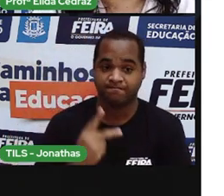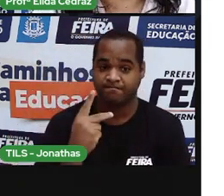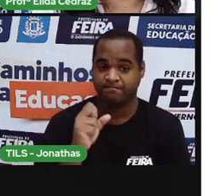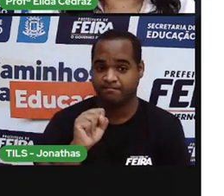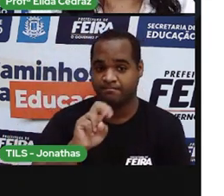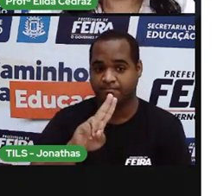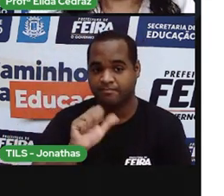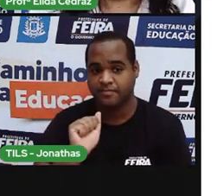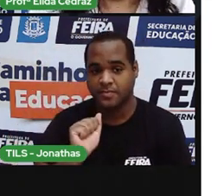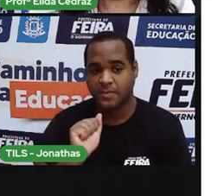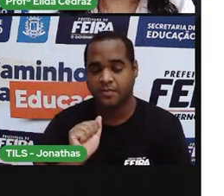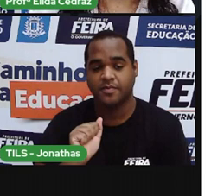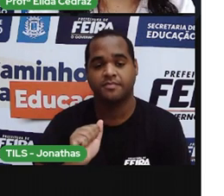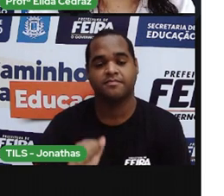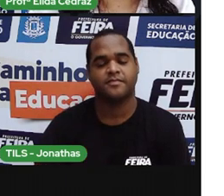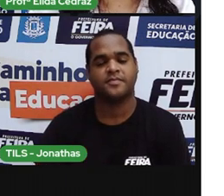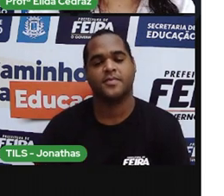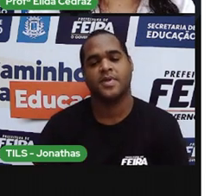Sua.